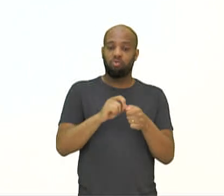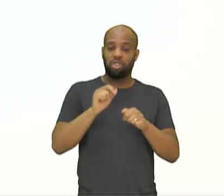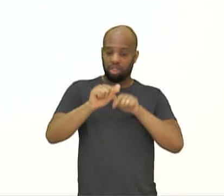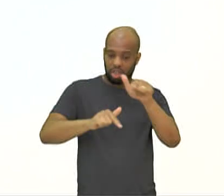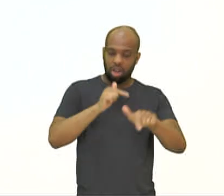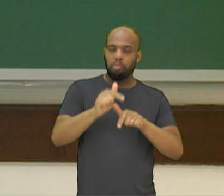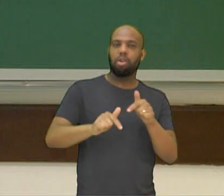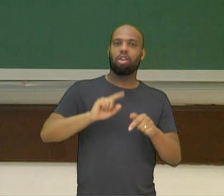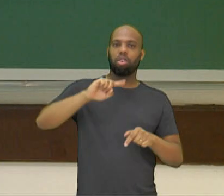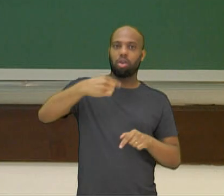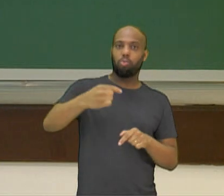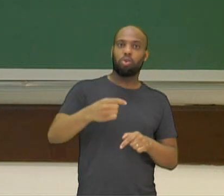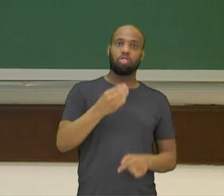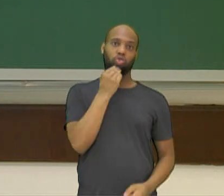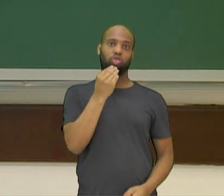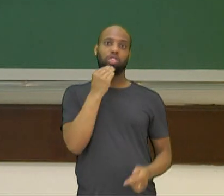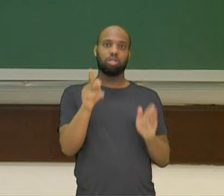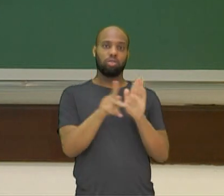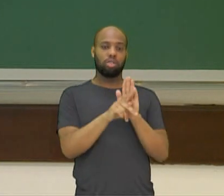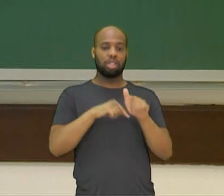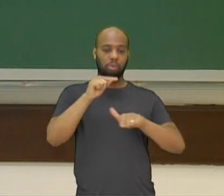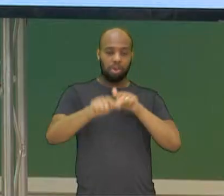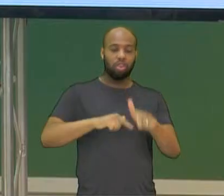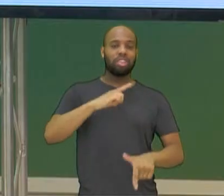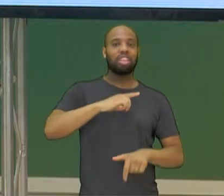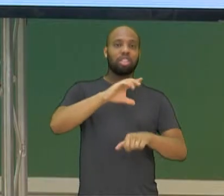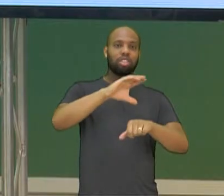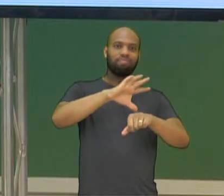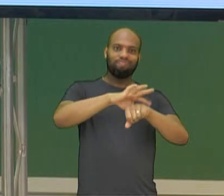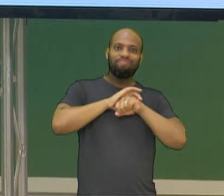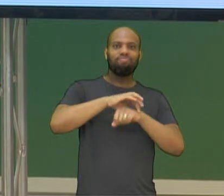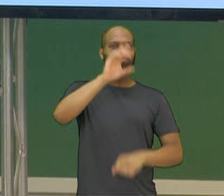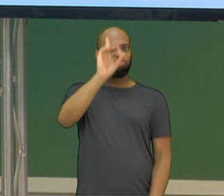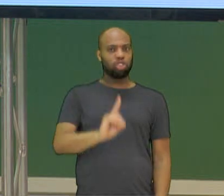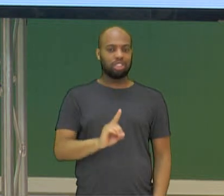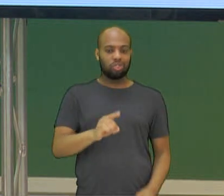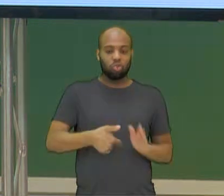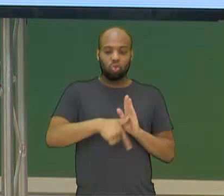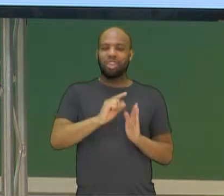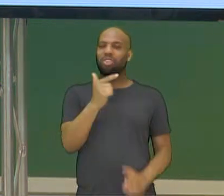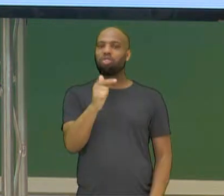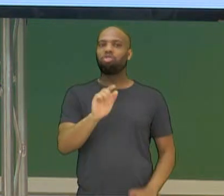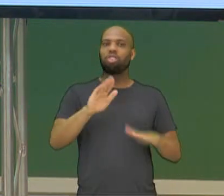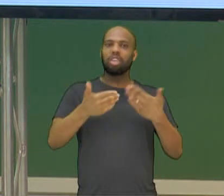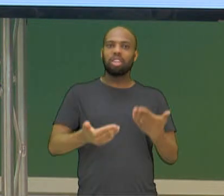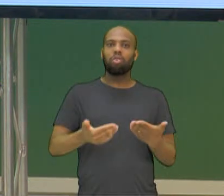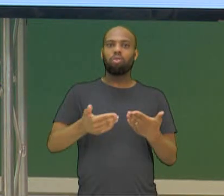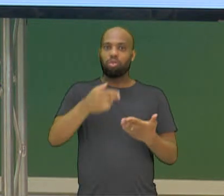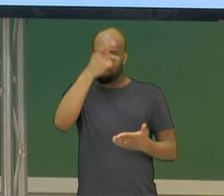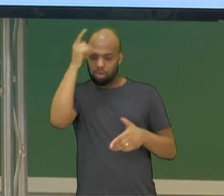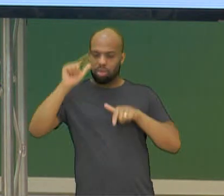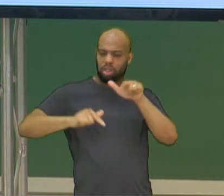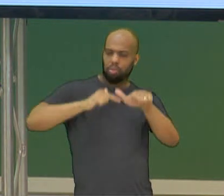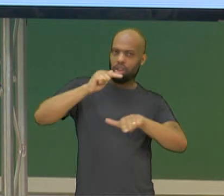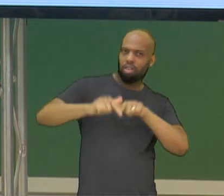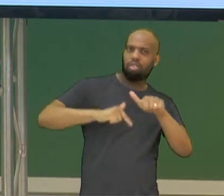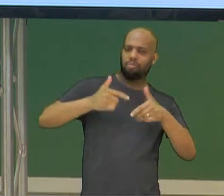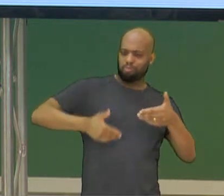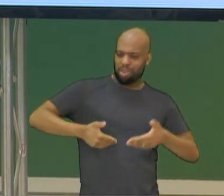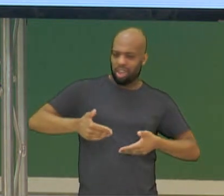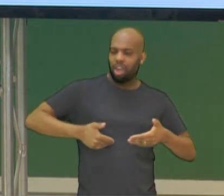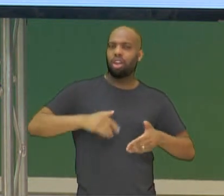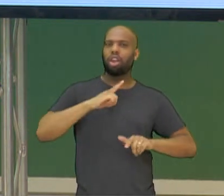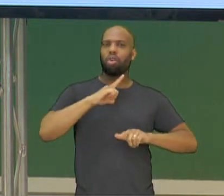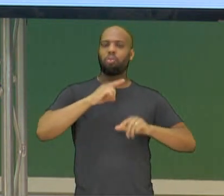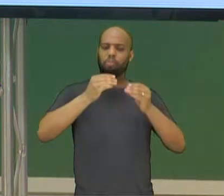que possibilitou para o trabalhador terem direitos adquiridos, coisa que eles não tinham. Então o trabalhador ele acabava sendo